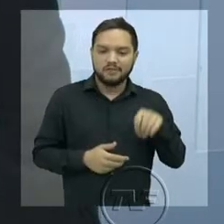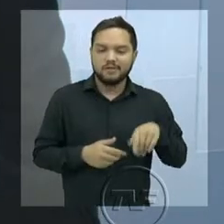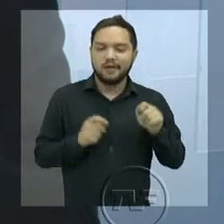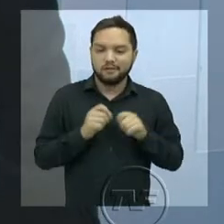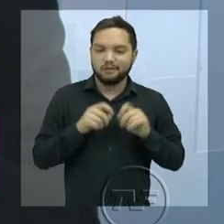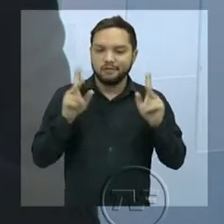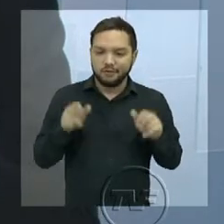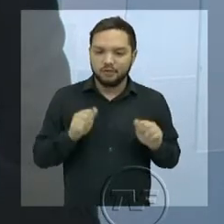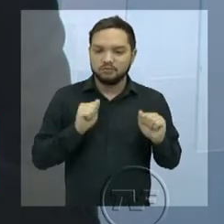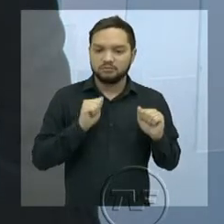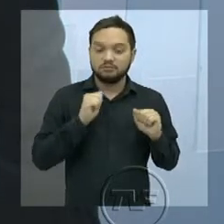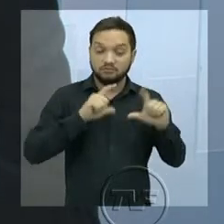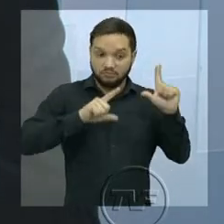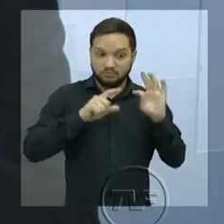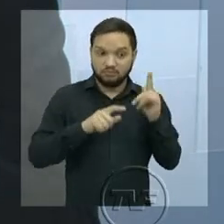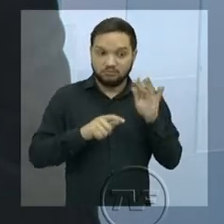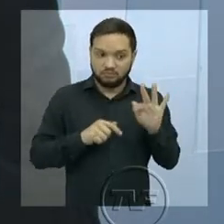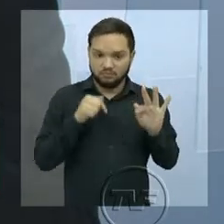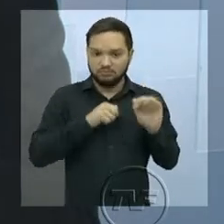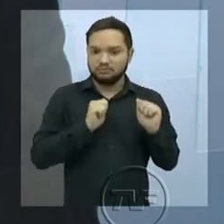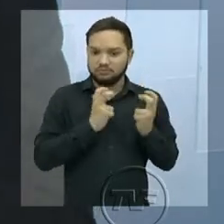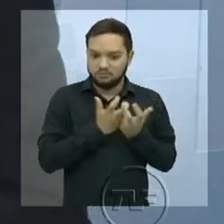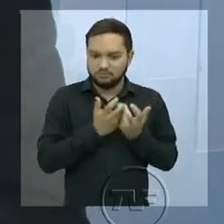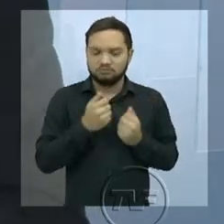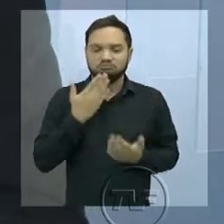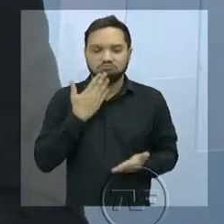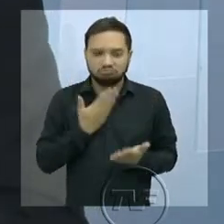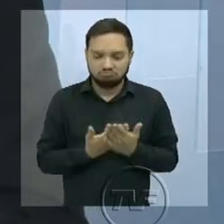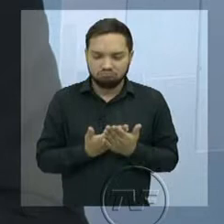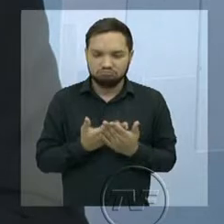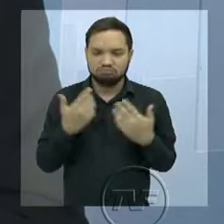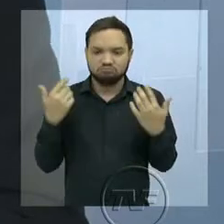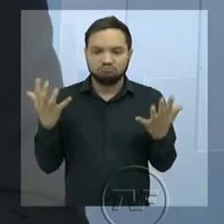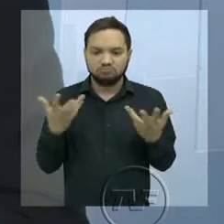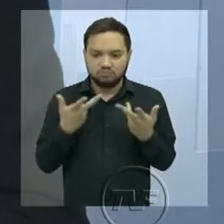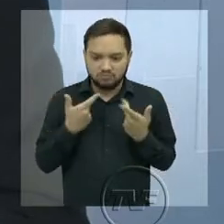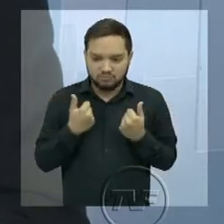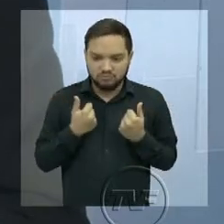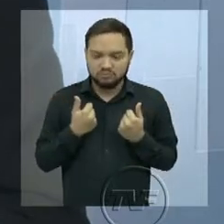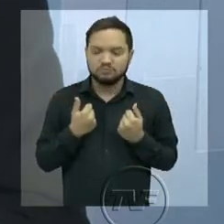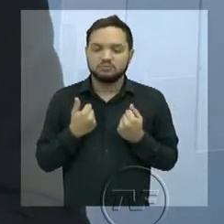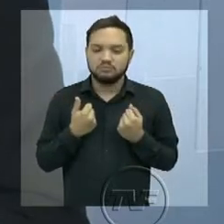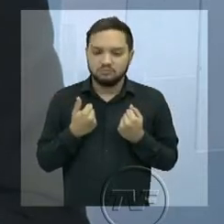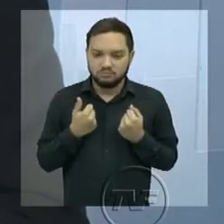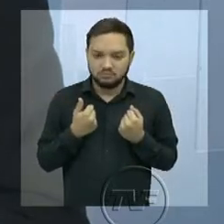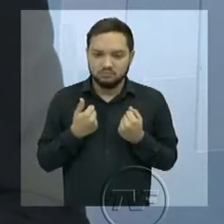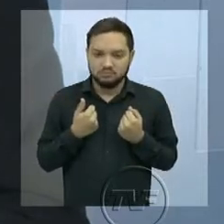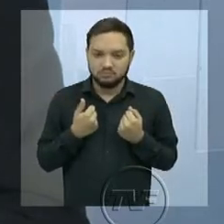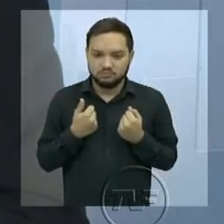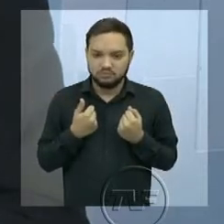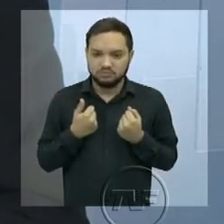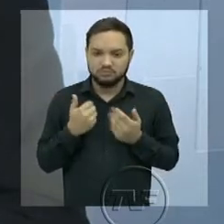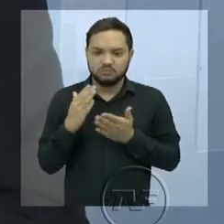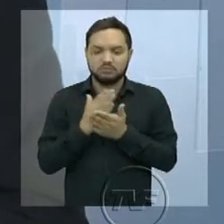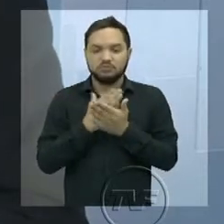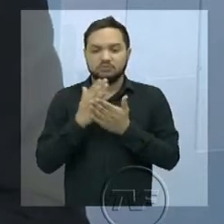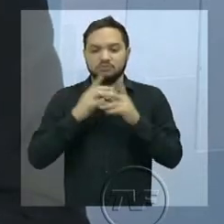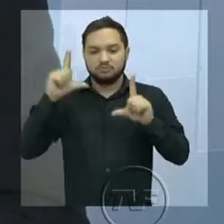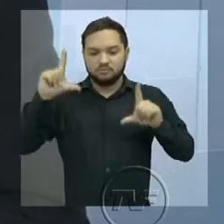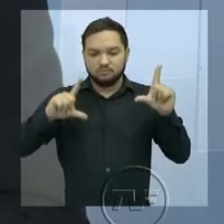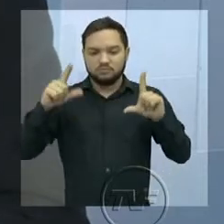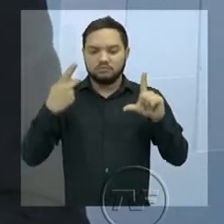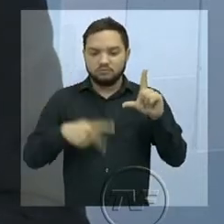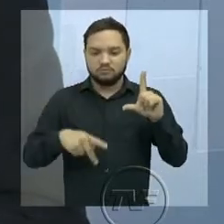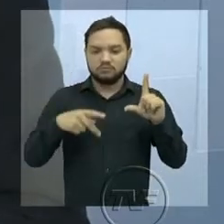na TV Fortaleza, é algo impressionante. E exemplos de que a televisão pública,